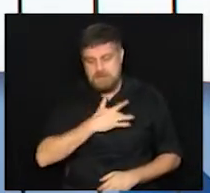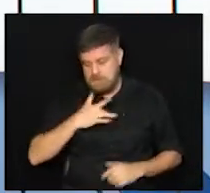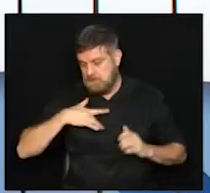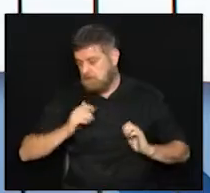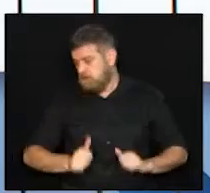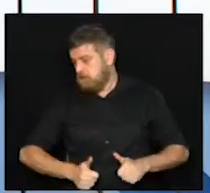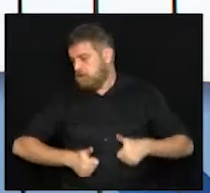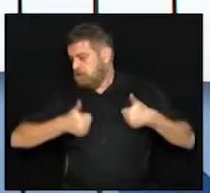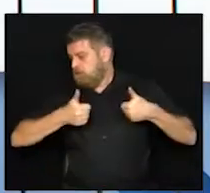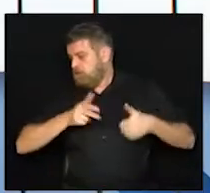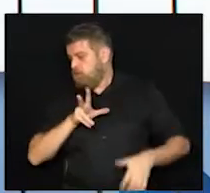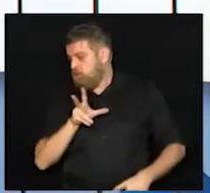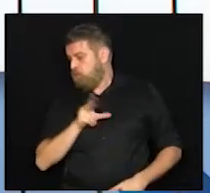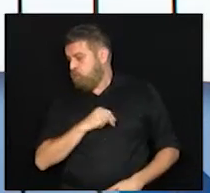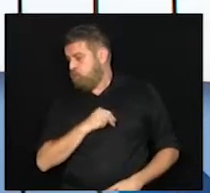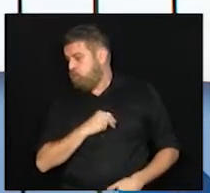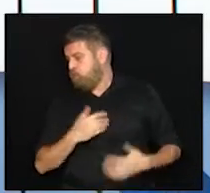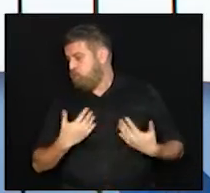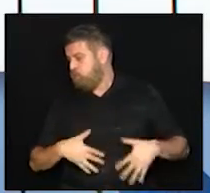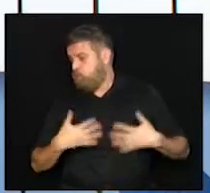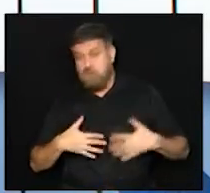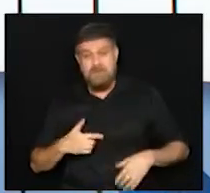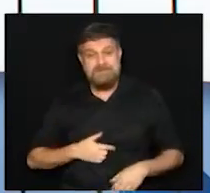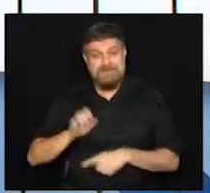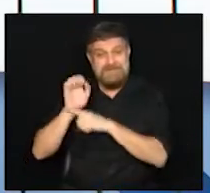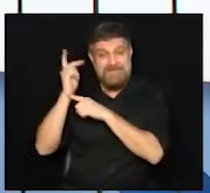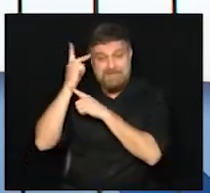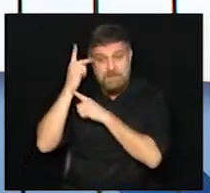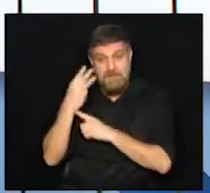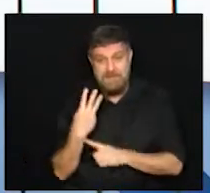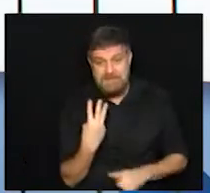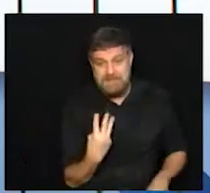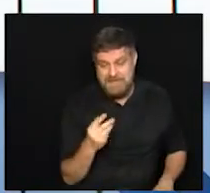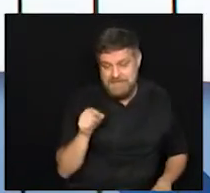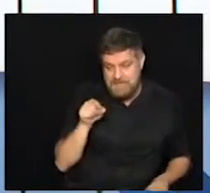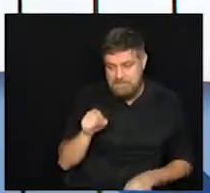recuperar da doença. No estado de São Paulo, são